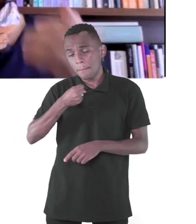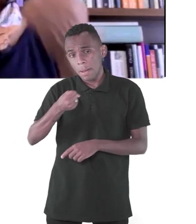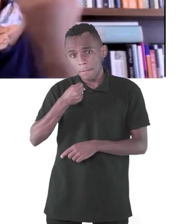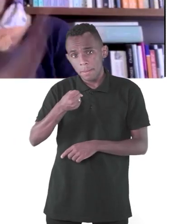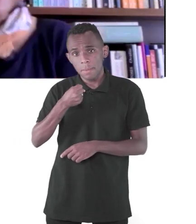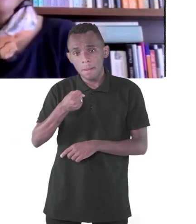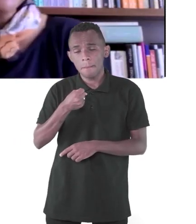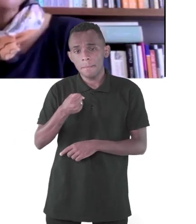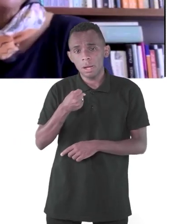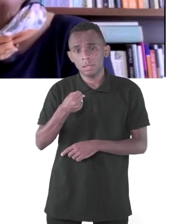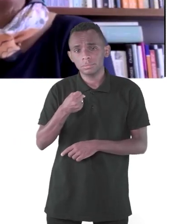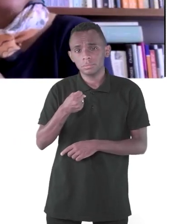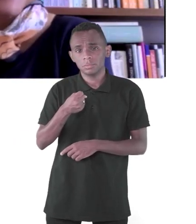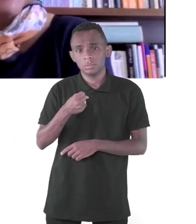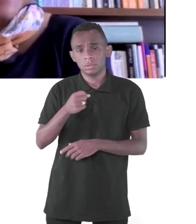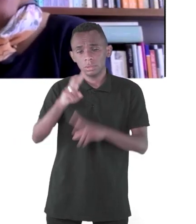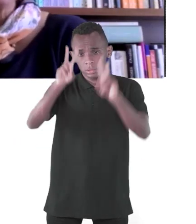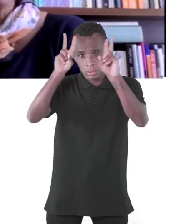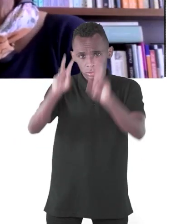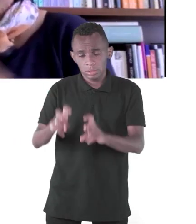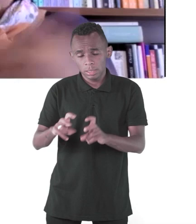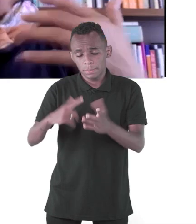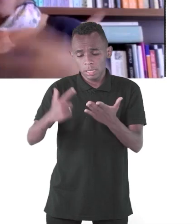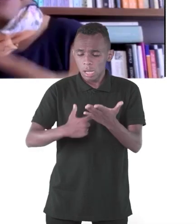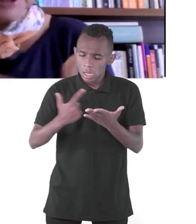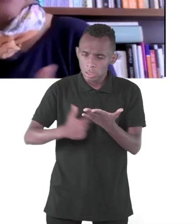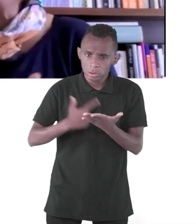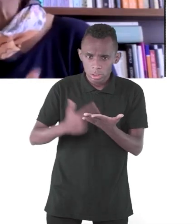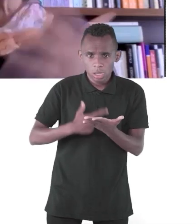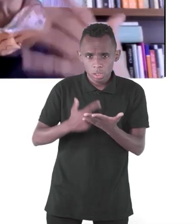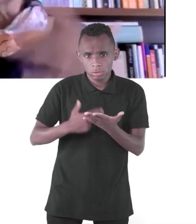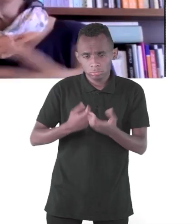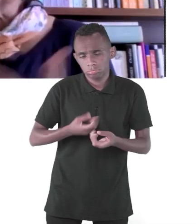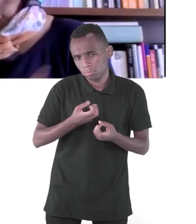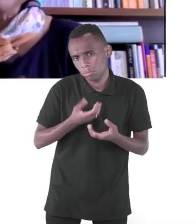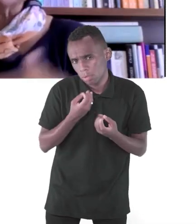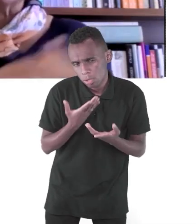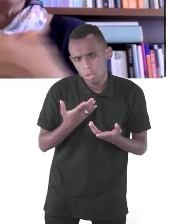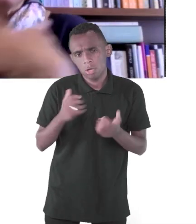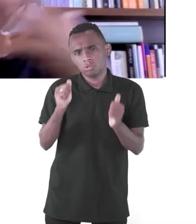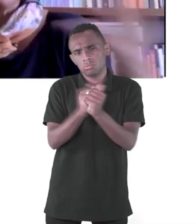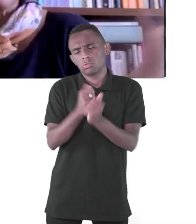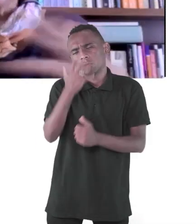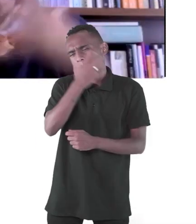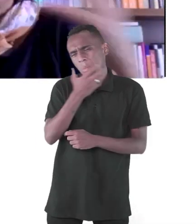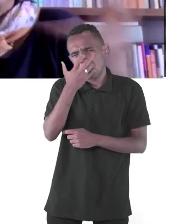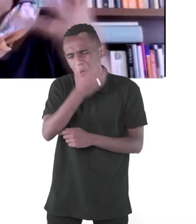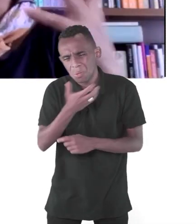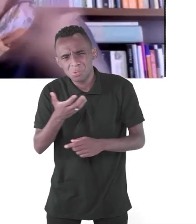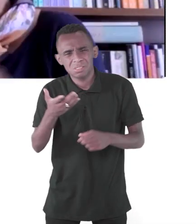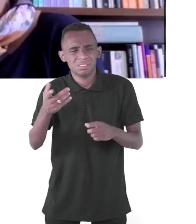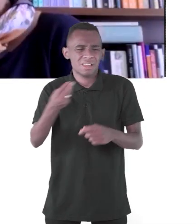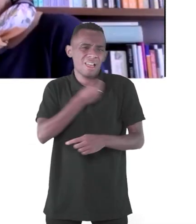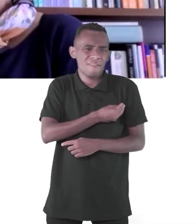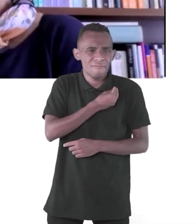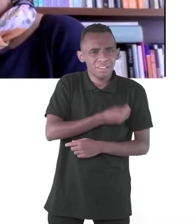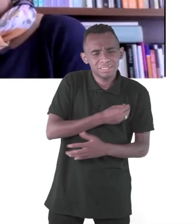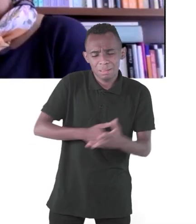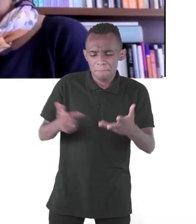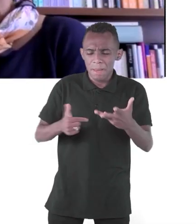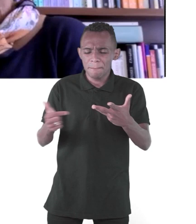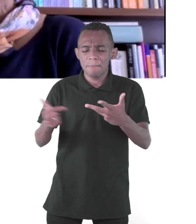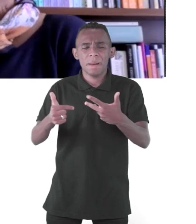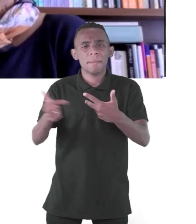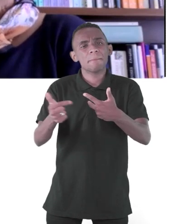Voador, que ele sim fala de literatura, junto de música, junto de mar, junto de meditação, vida e